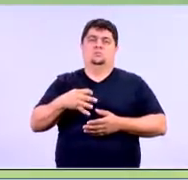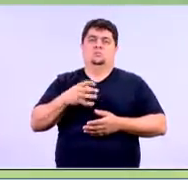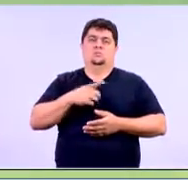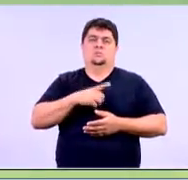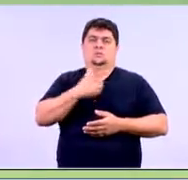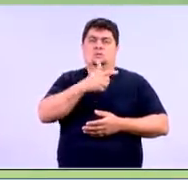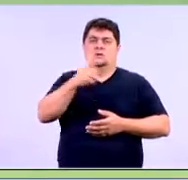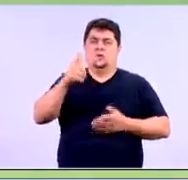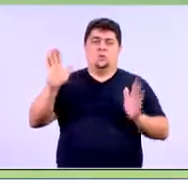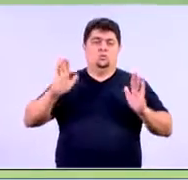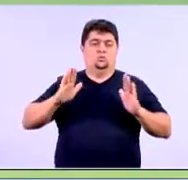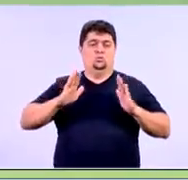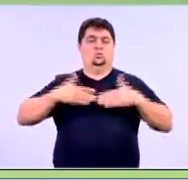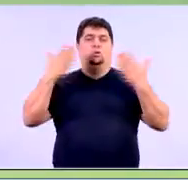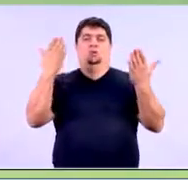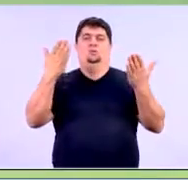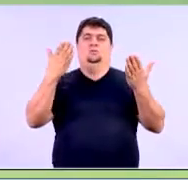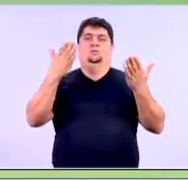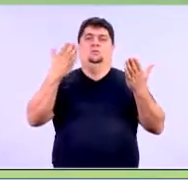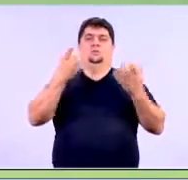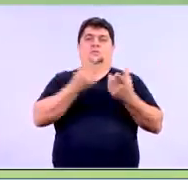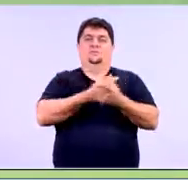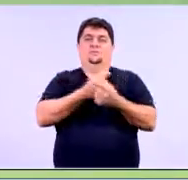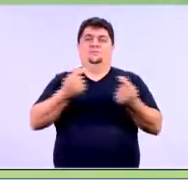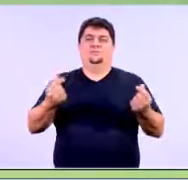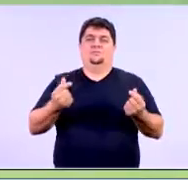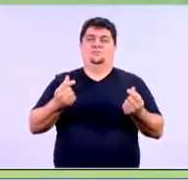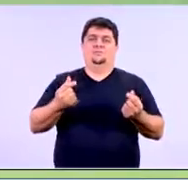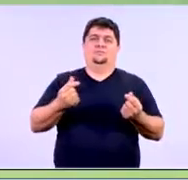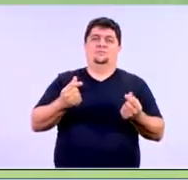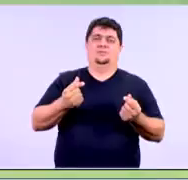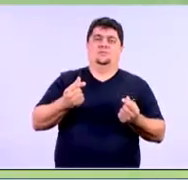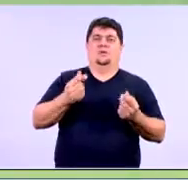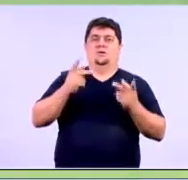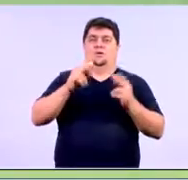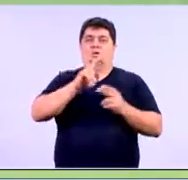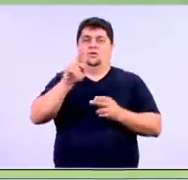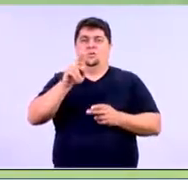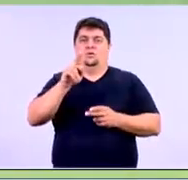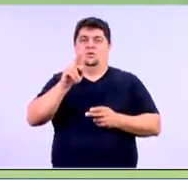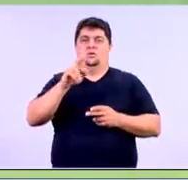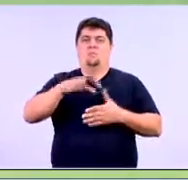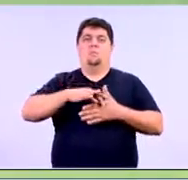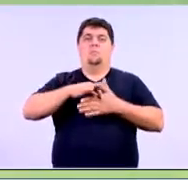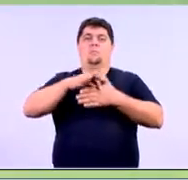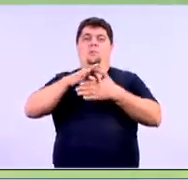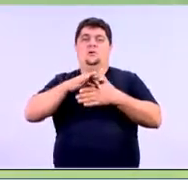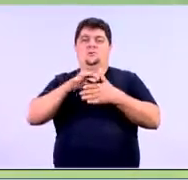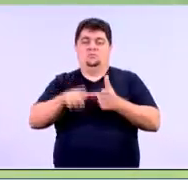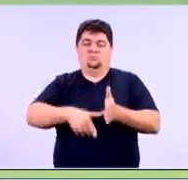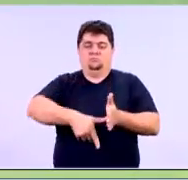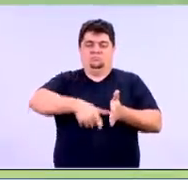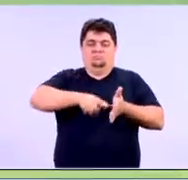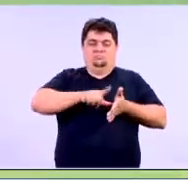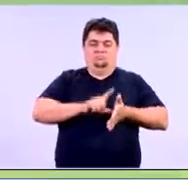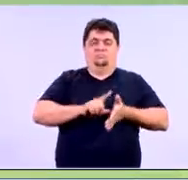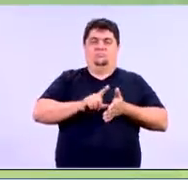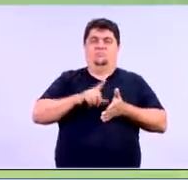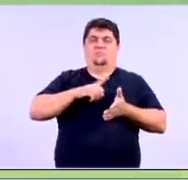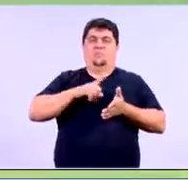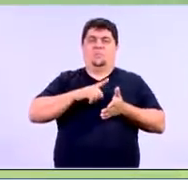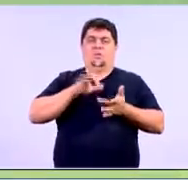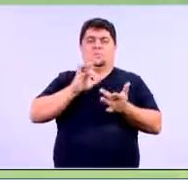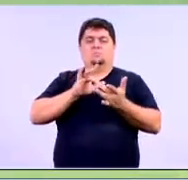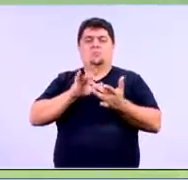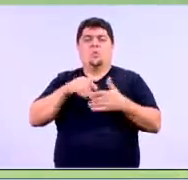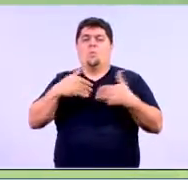não surpresa tributária, mais conhecido como princípio da anterioridade, está relacionado